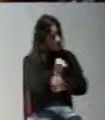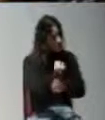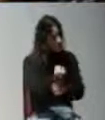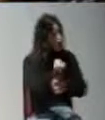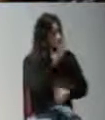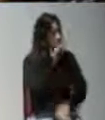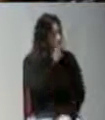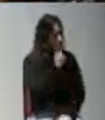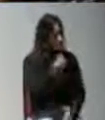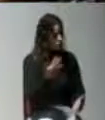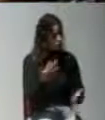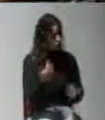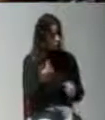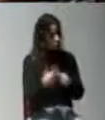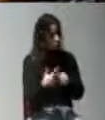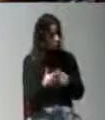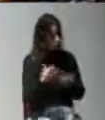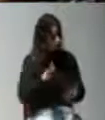propósito,